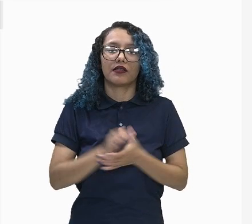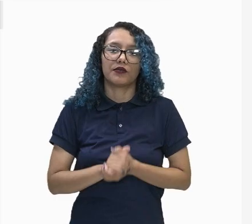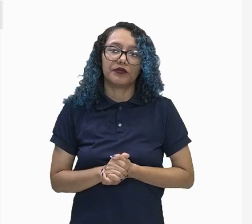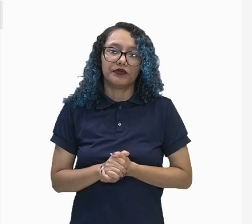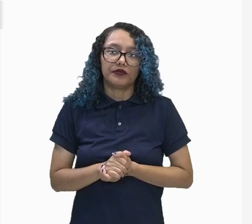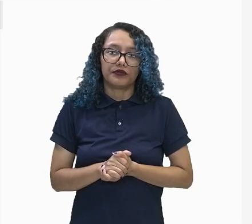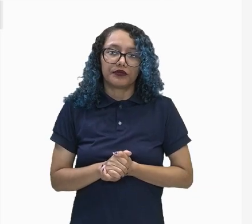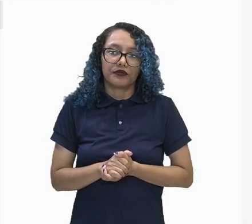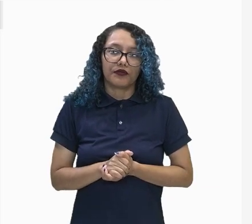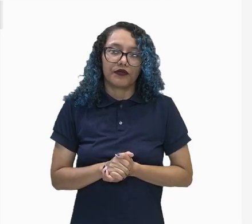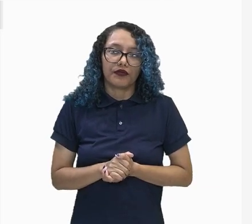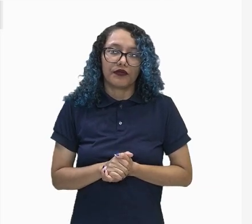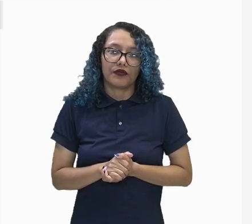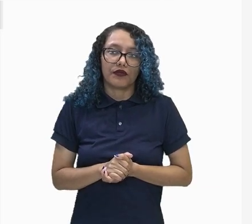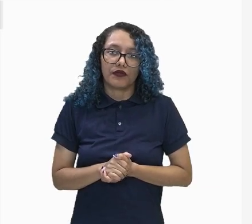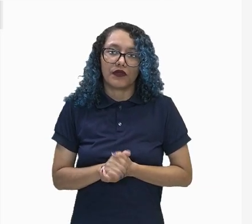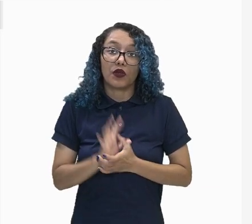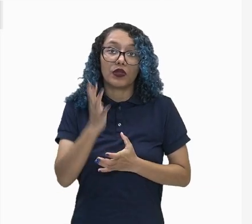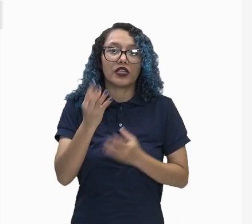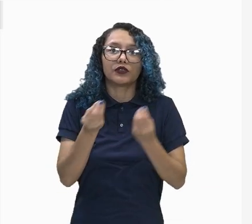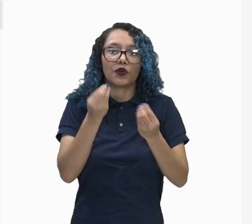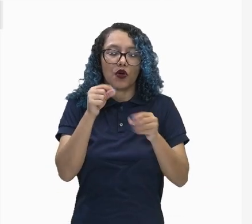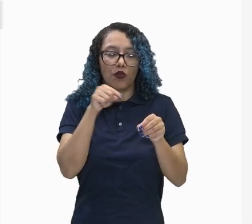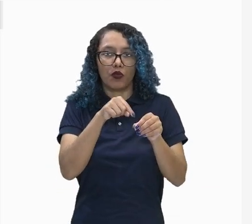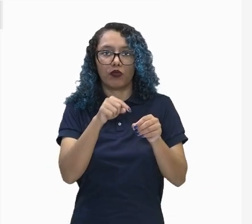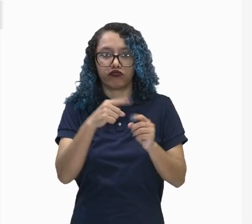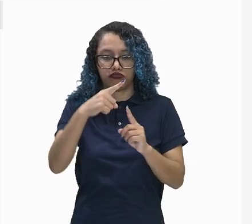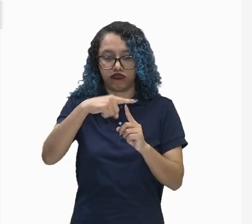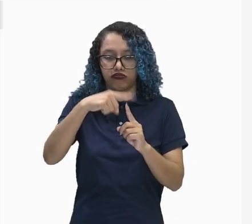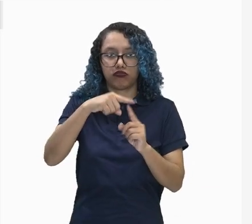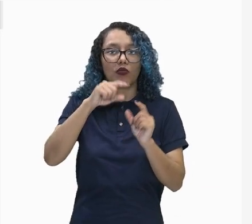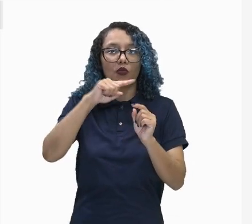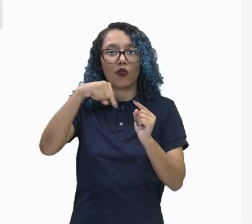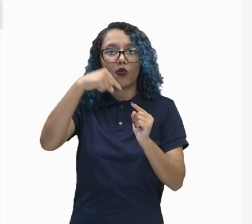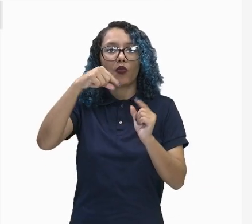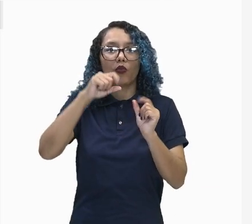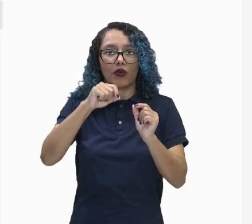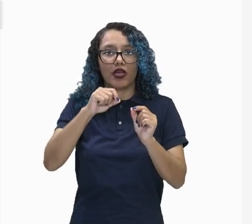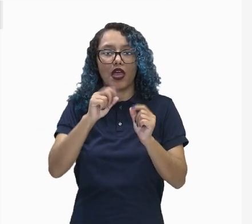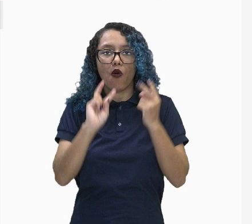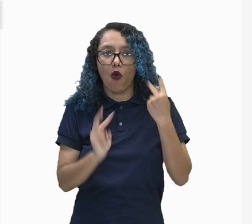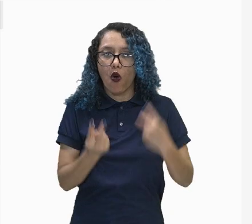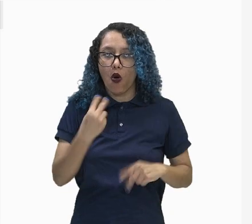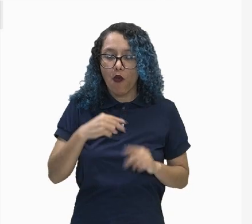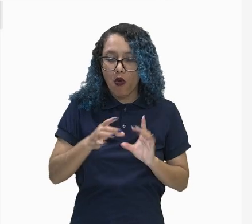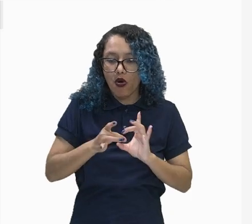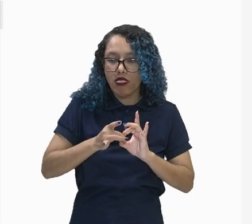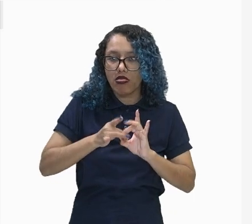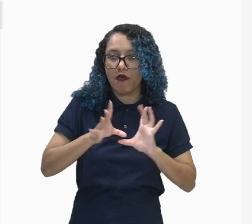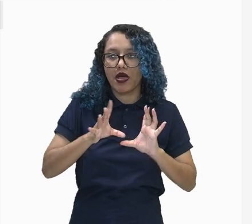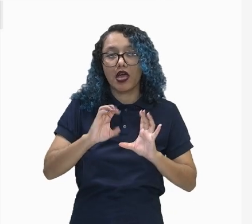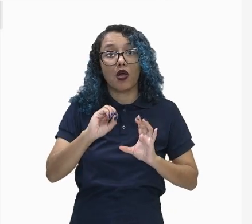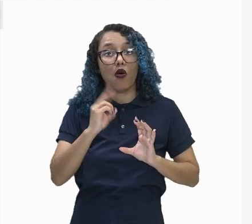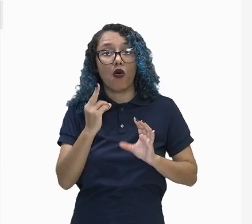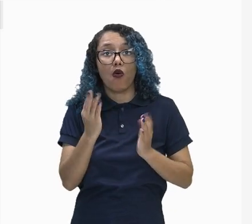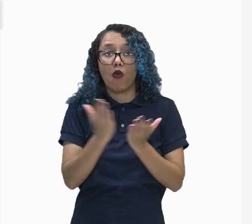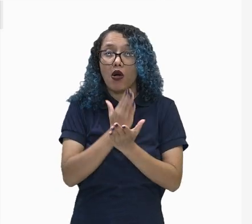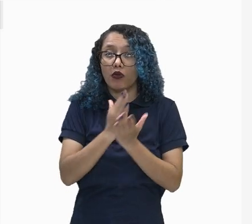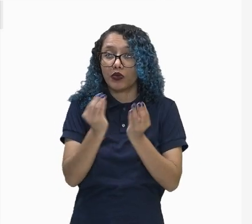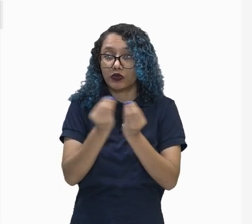como é que ele vai funcionar? Ele vai liberar hormônios ou substâncias químicas que vão alterar a mobilidade